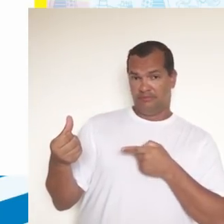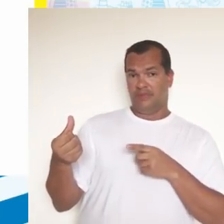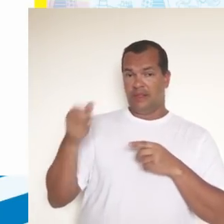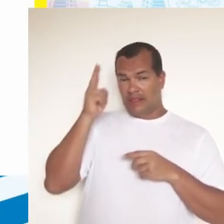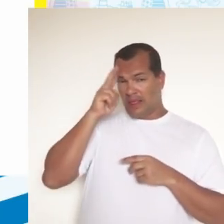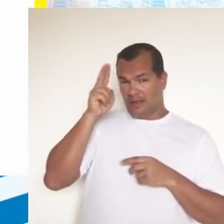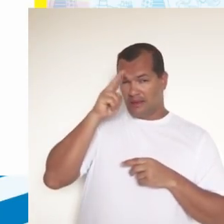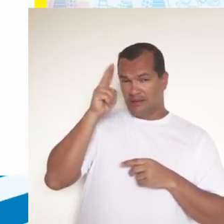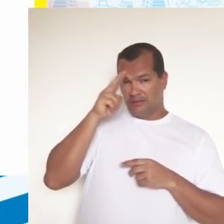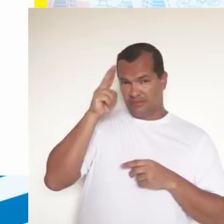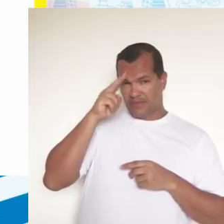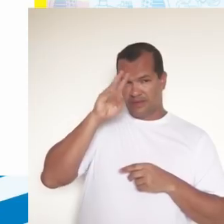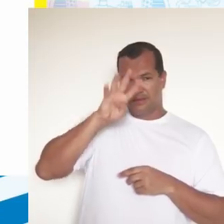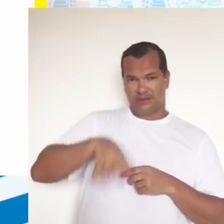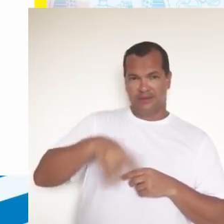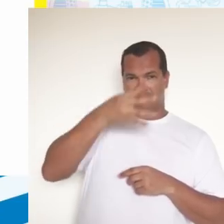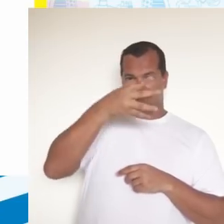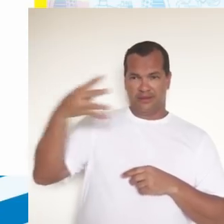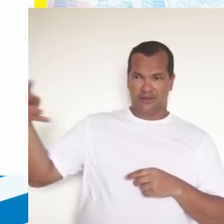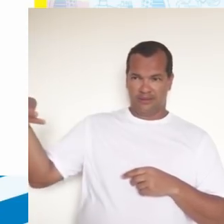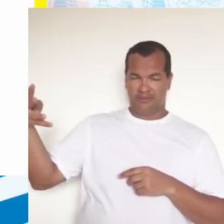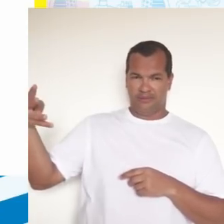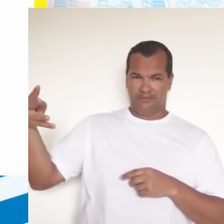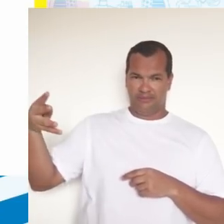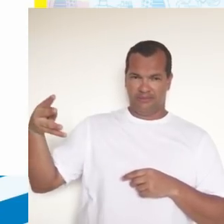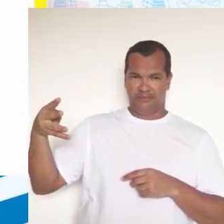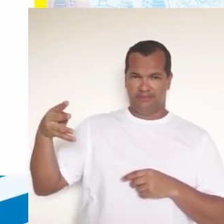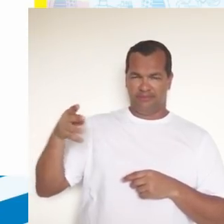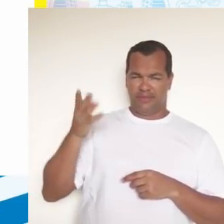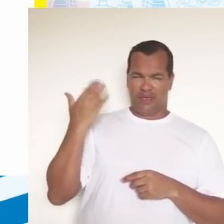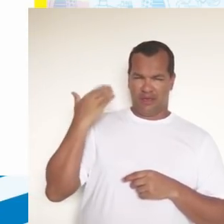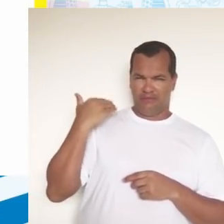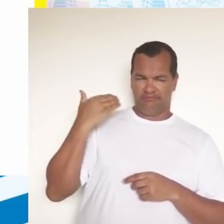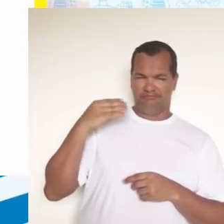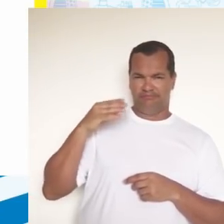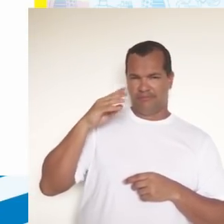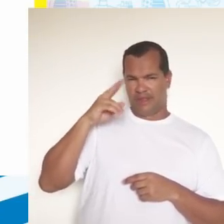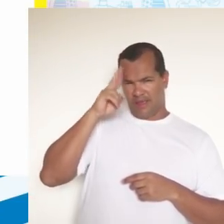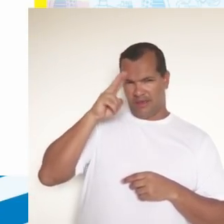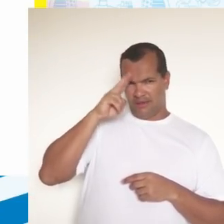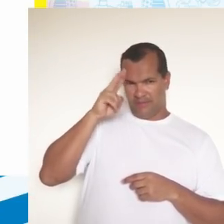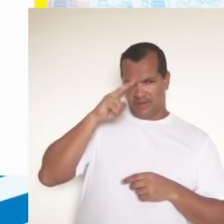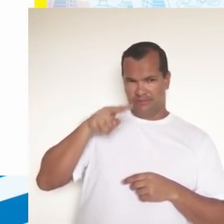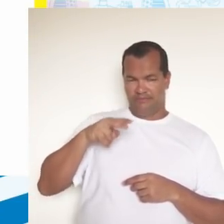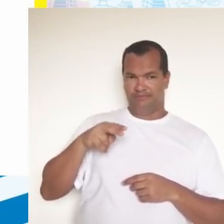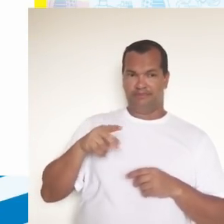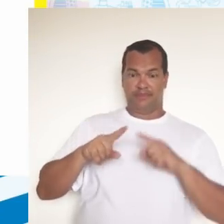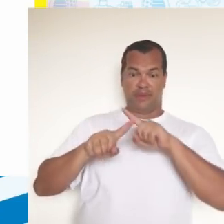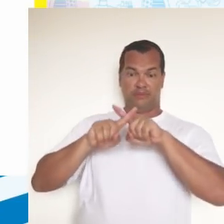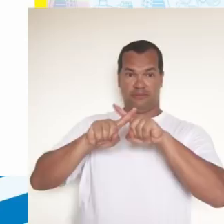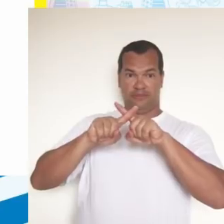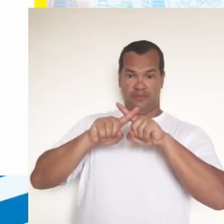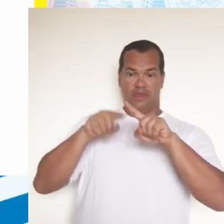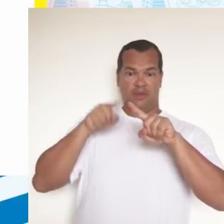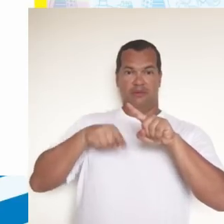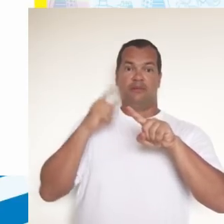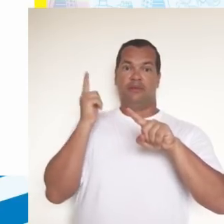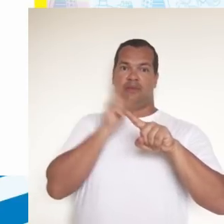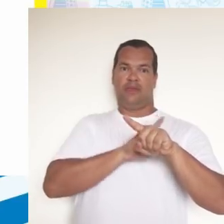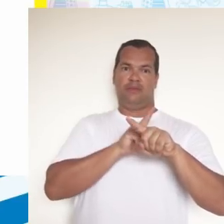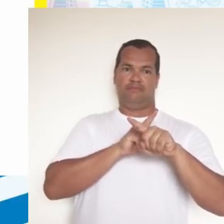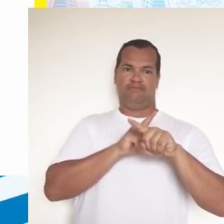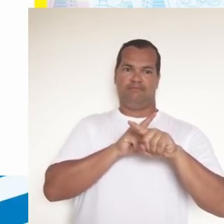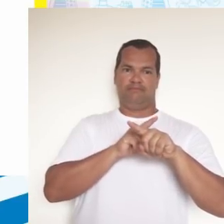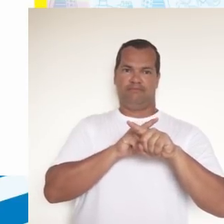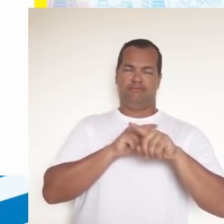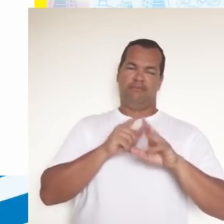aqui, lembra daquela tabela que eu mostrei agora há poucos instantes? Então, veja que a multiplicação está associada ao ato